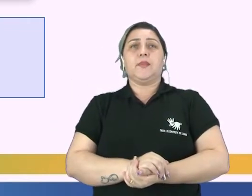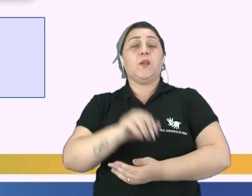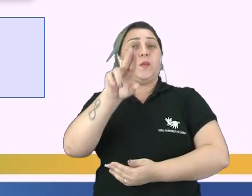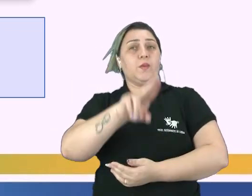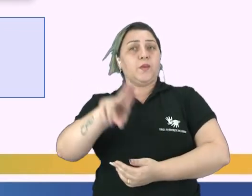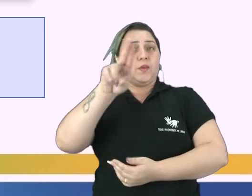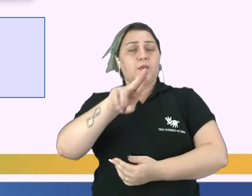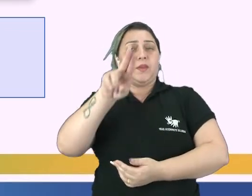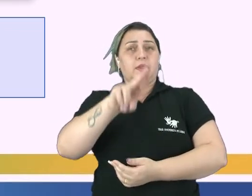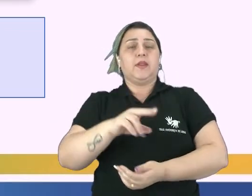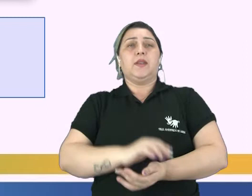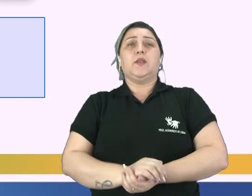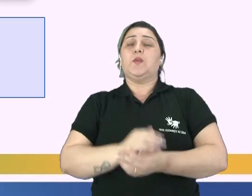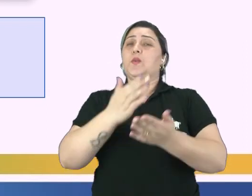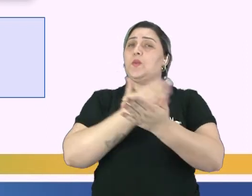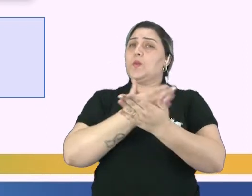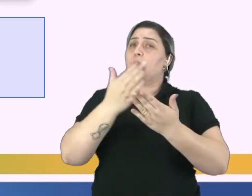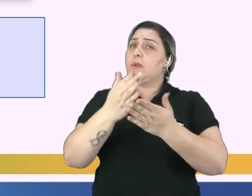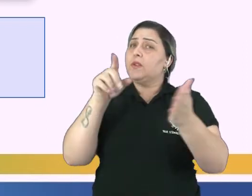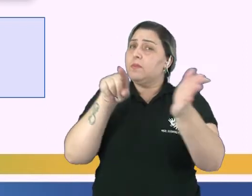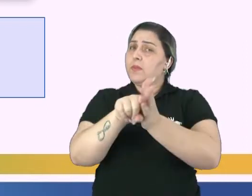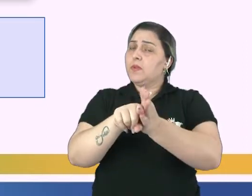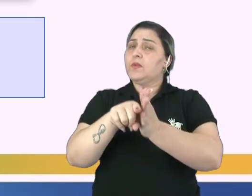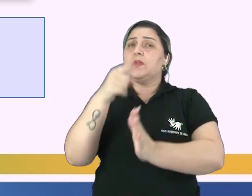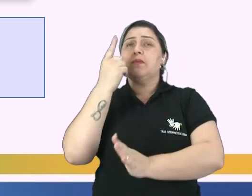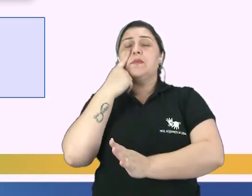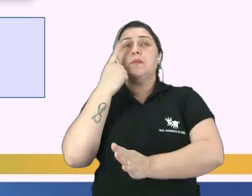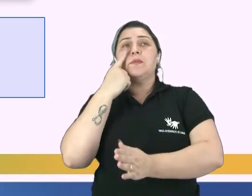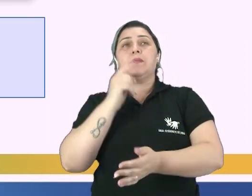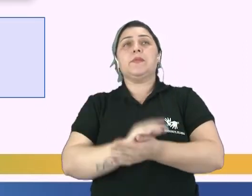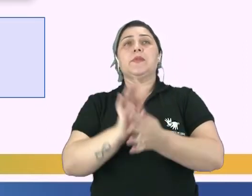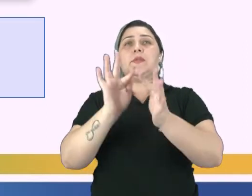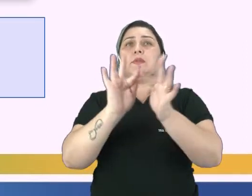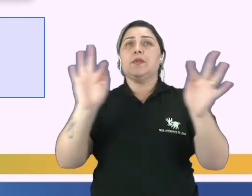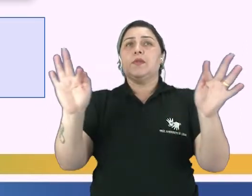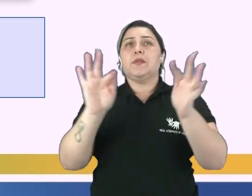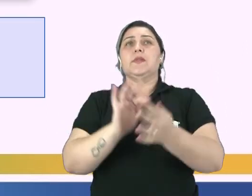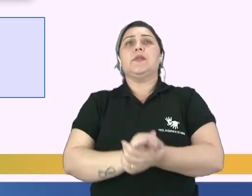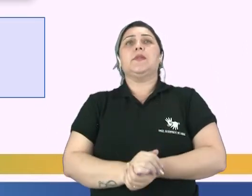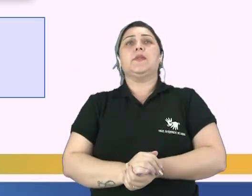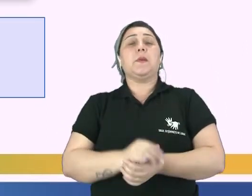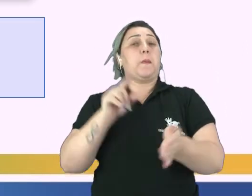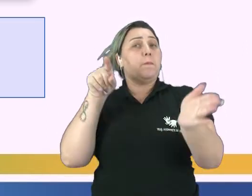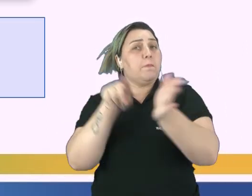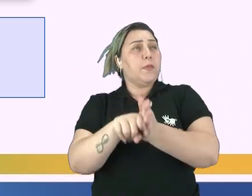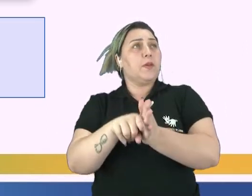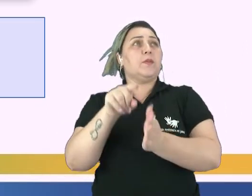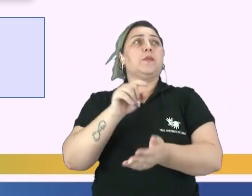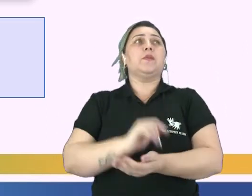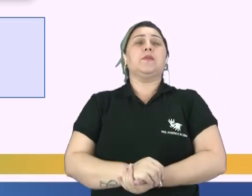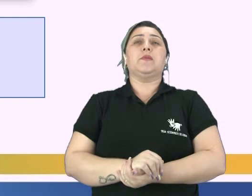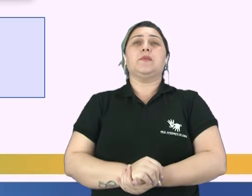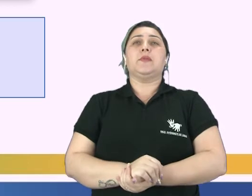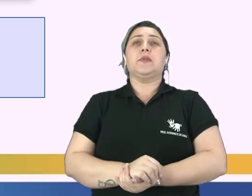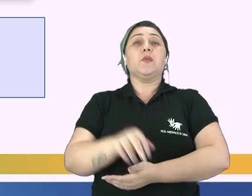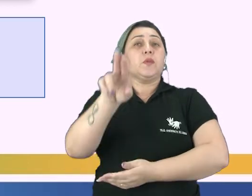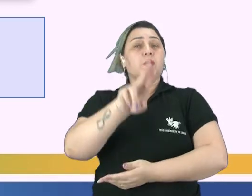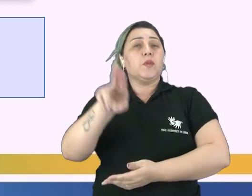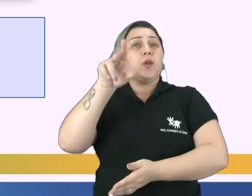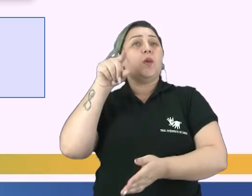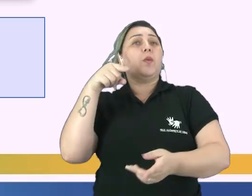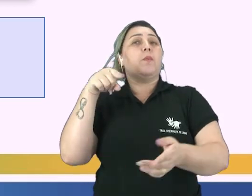utilizado sem acento no início de perguntas. Então vejam que a frase do Armandinho se trata de uma pergunta. Então ele utilizou o